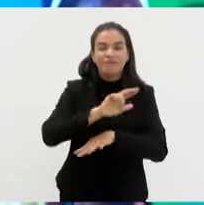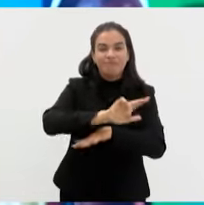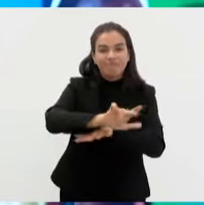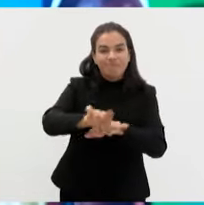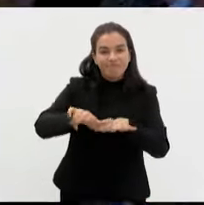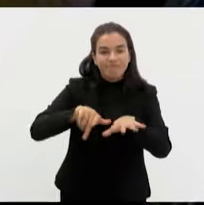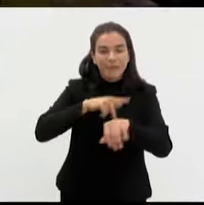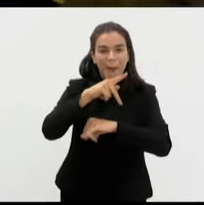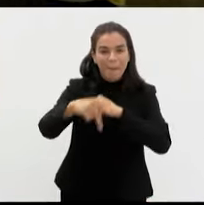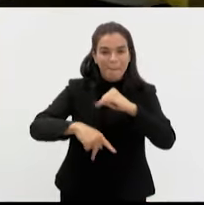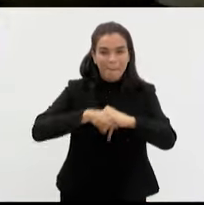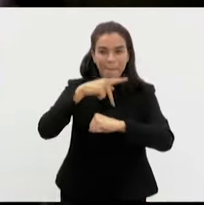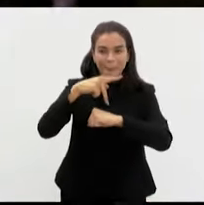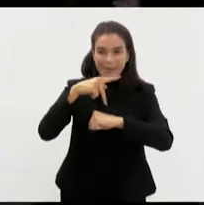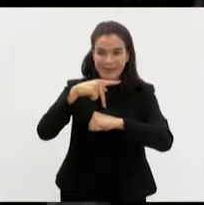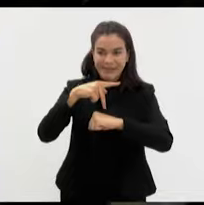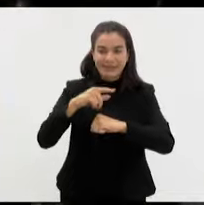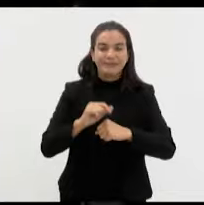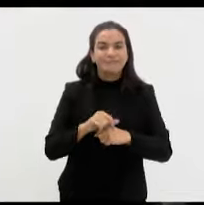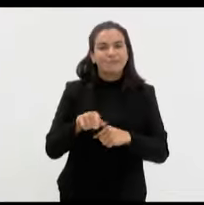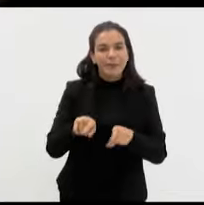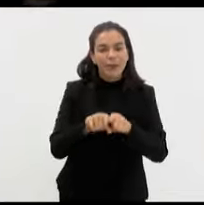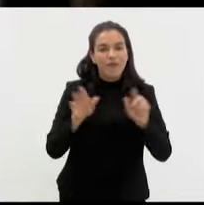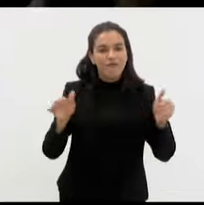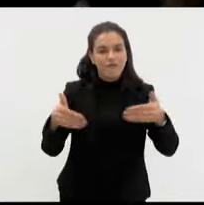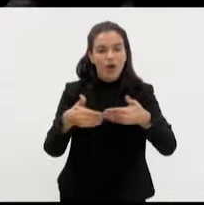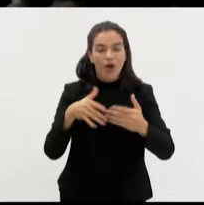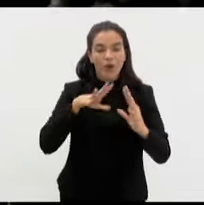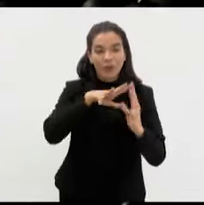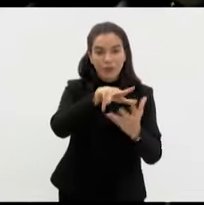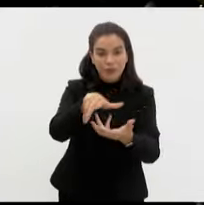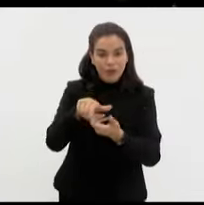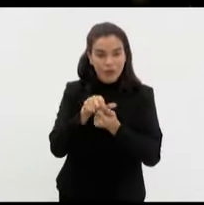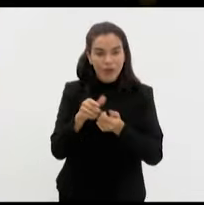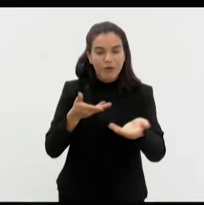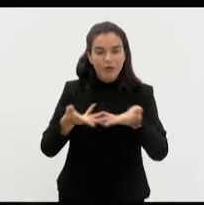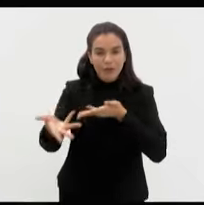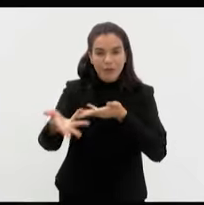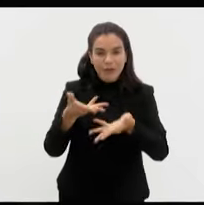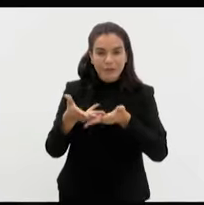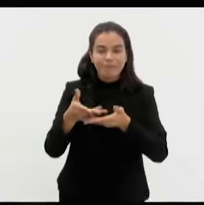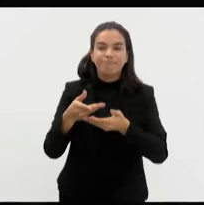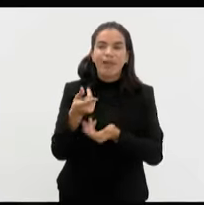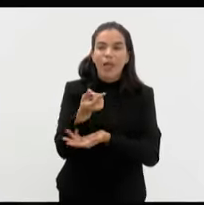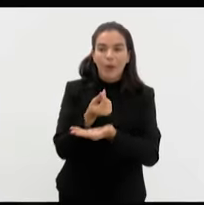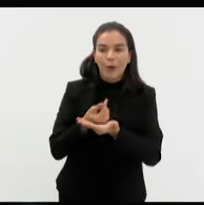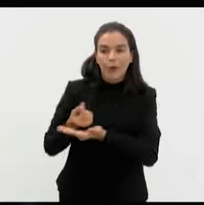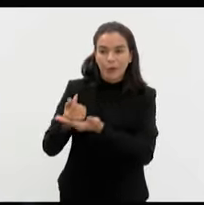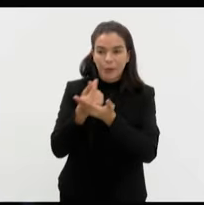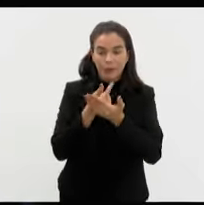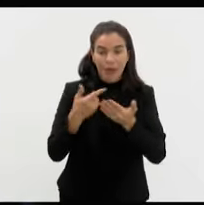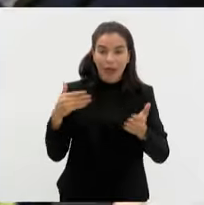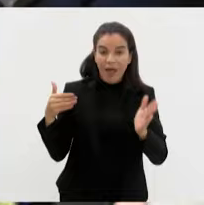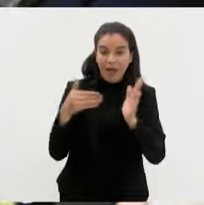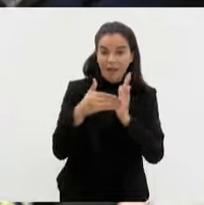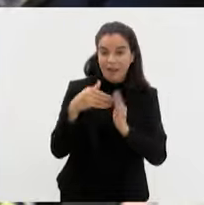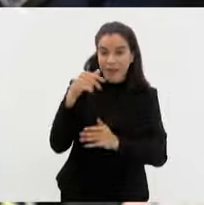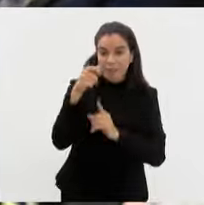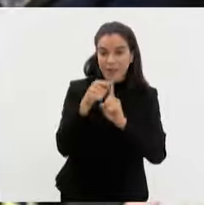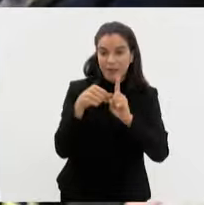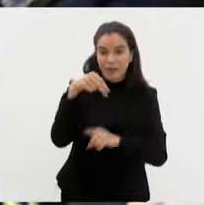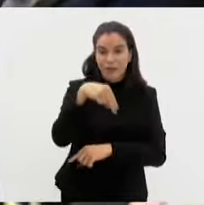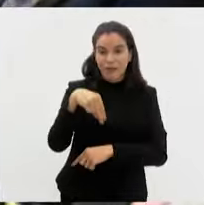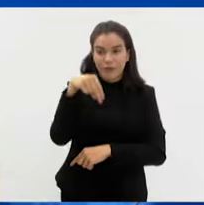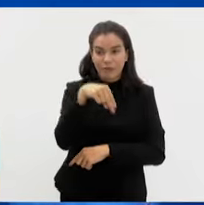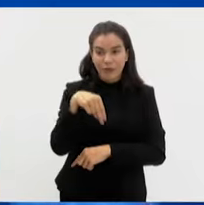nações envolvidas no mais importante Fórum Mundial de Cooperação Econômica. A casa ficará aberta até novembro, mês